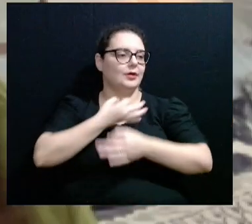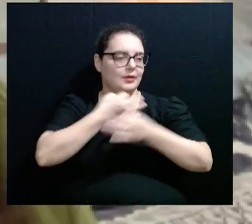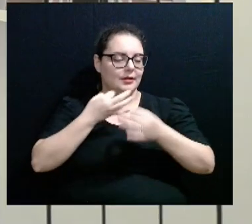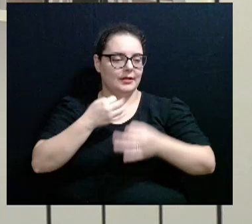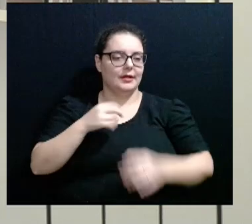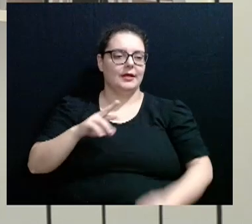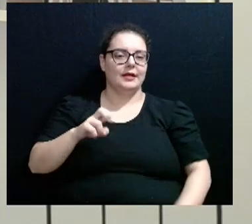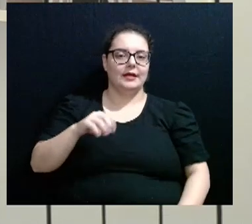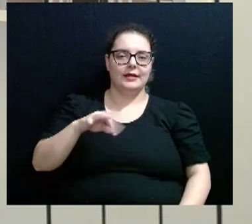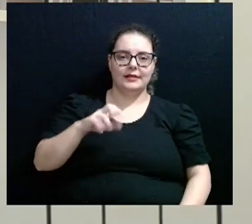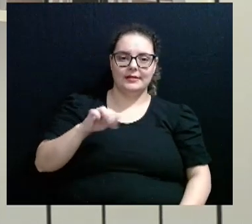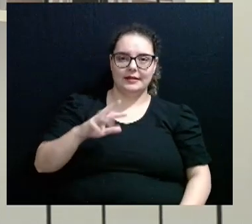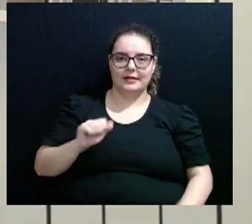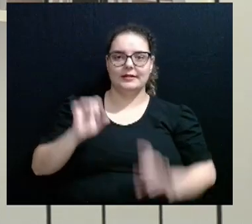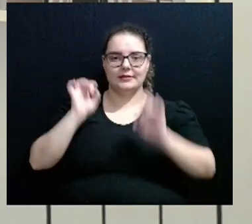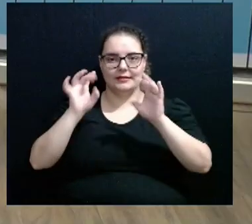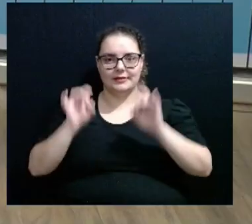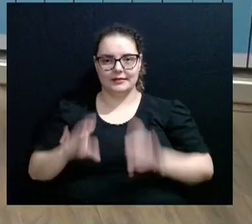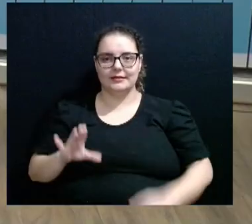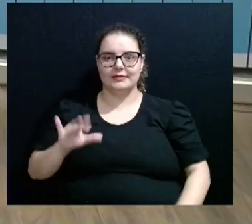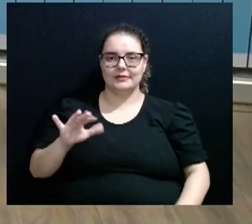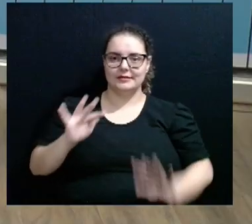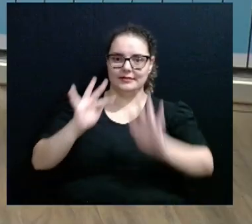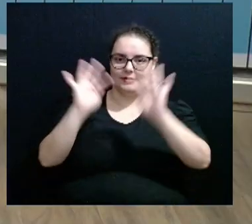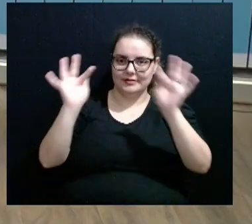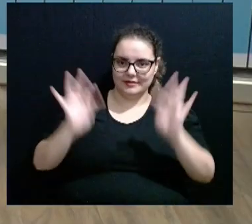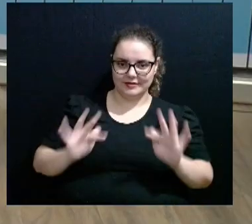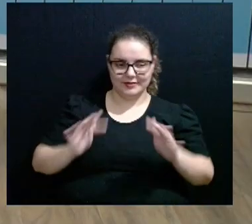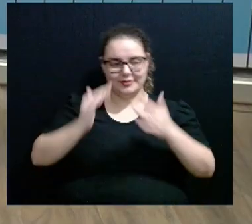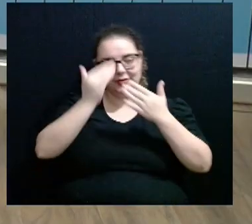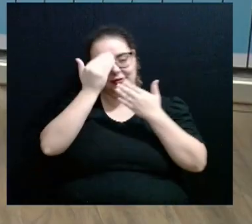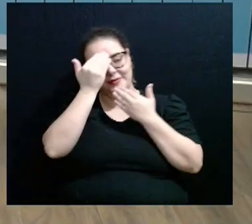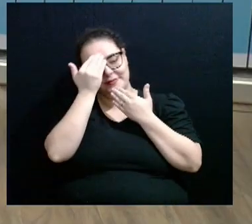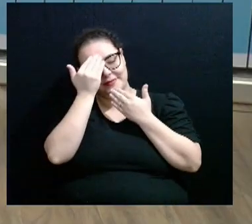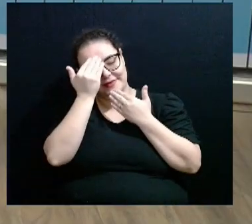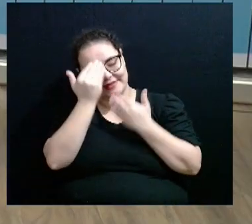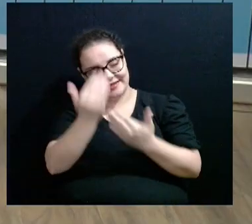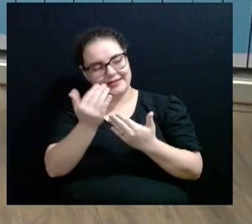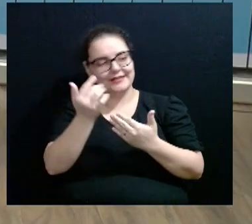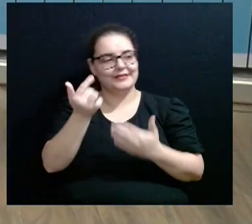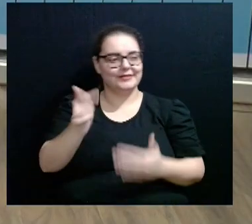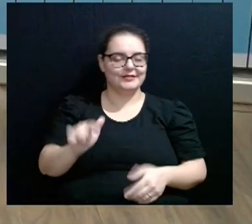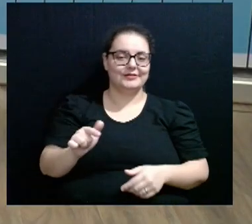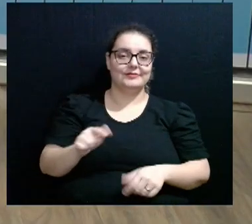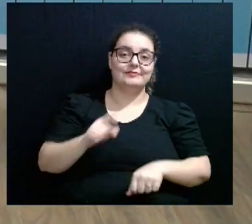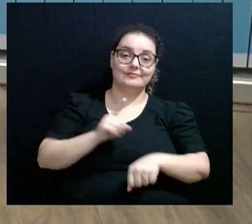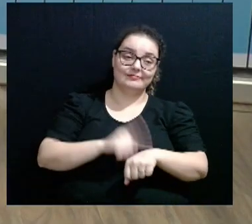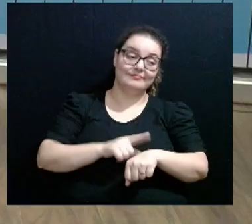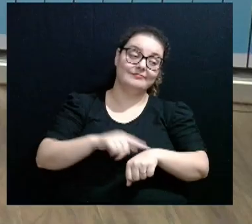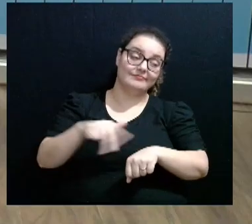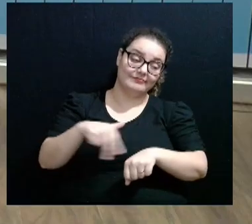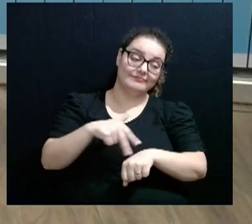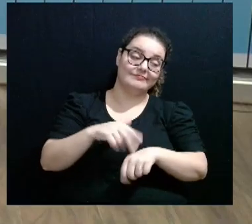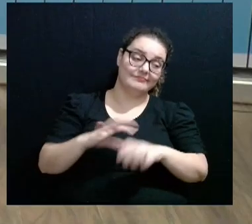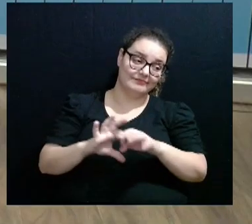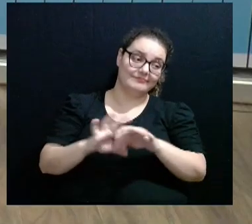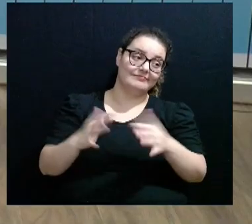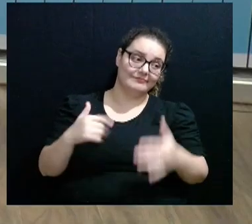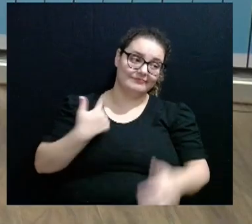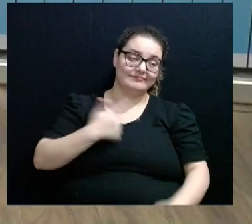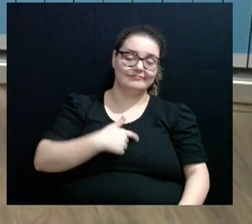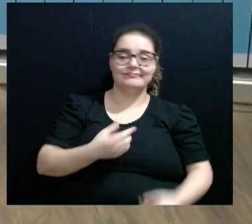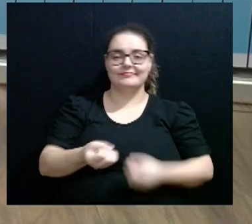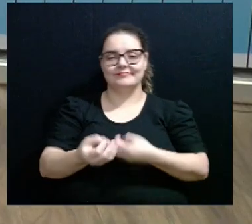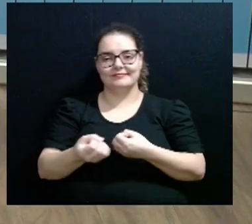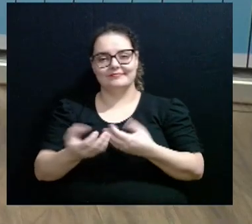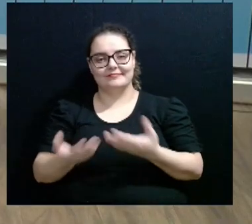Rivetti, especialista em ciência da felicidade, muito obrigado novamente pela disponibilidade do seu tempo, ter passado as informações